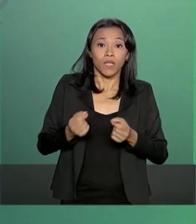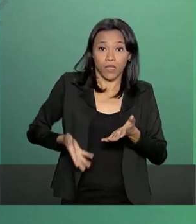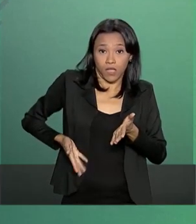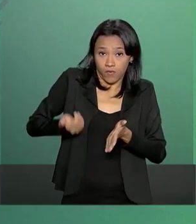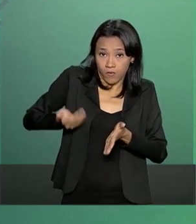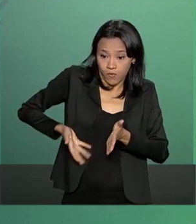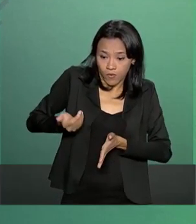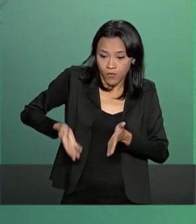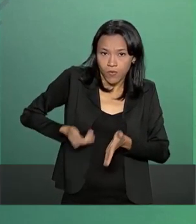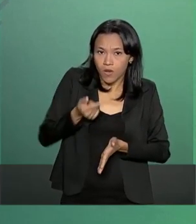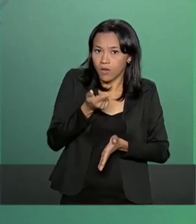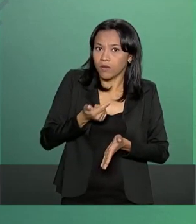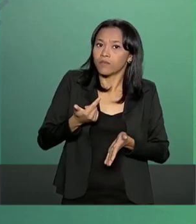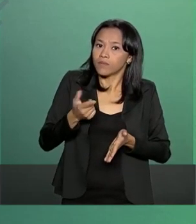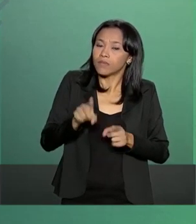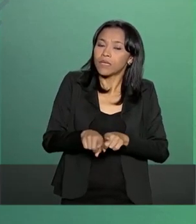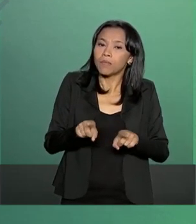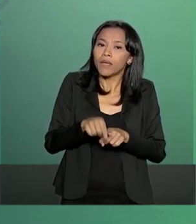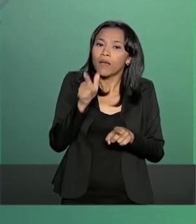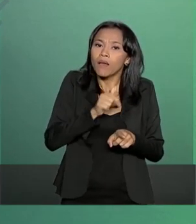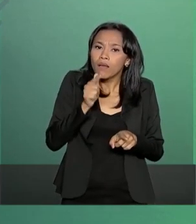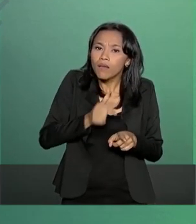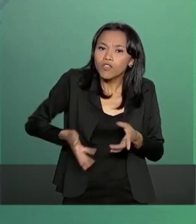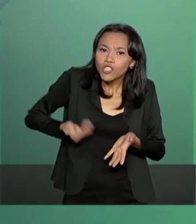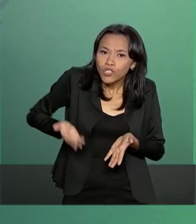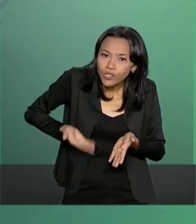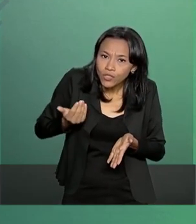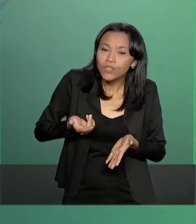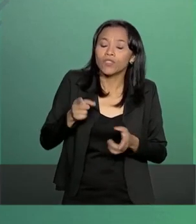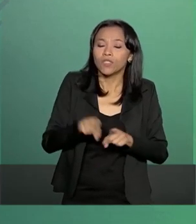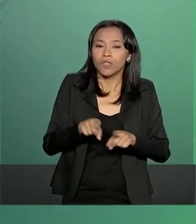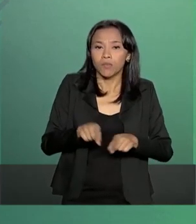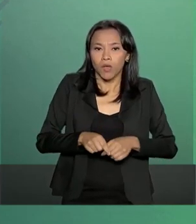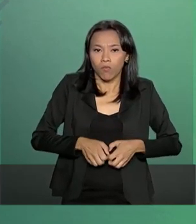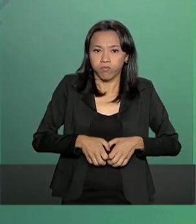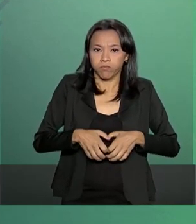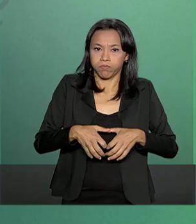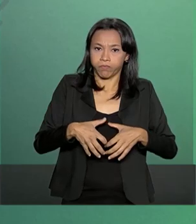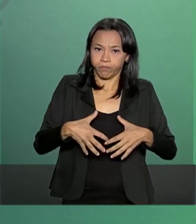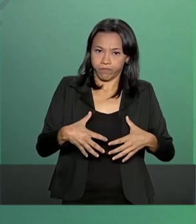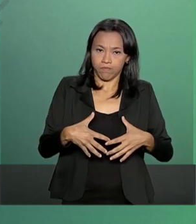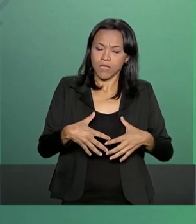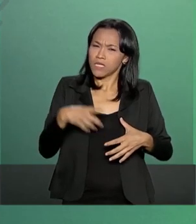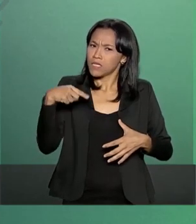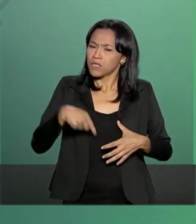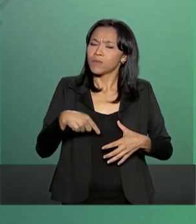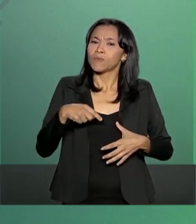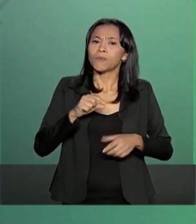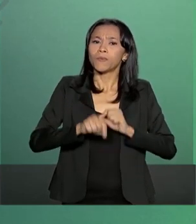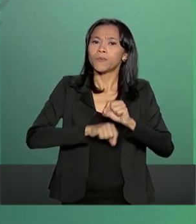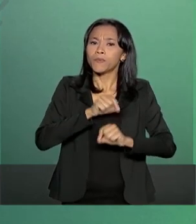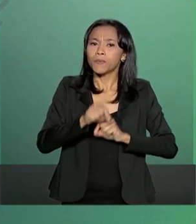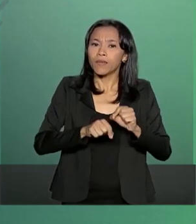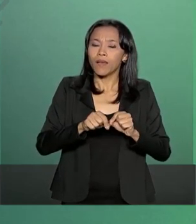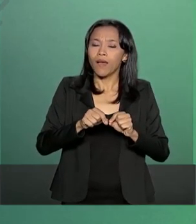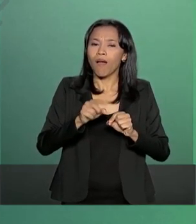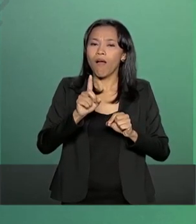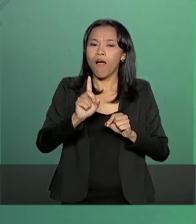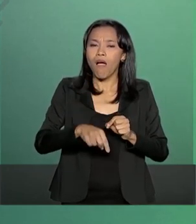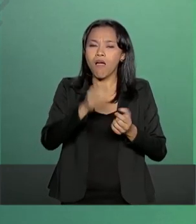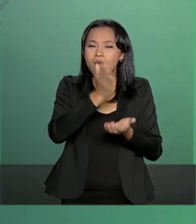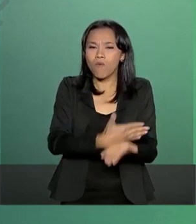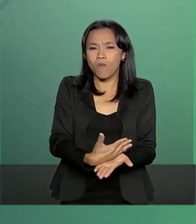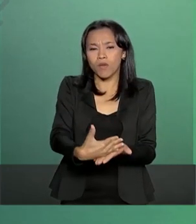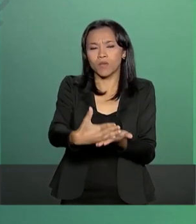no abdômen e aumento da movimentação intestinal. Isso possibilitou o início da ingestão